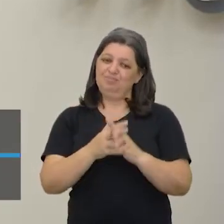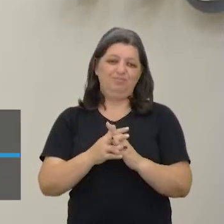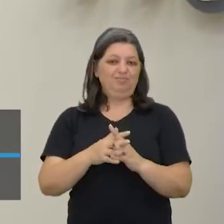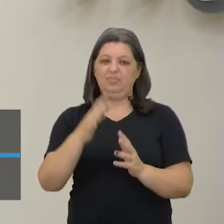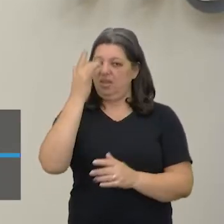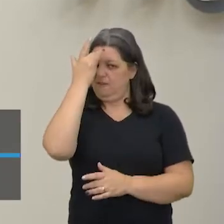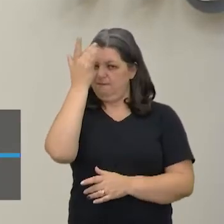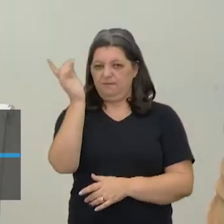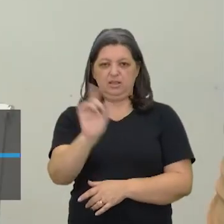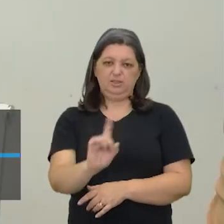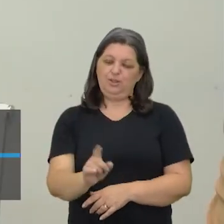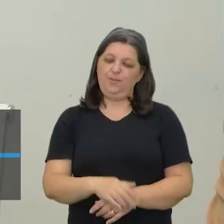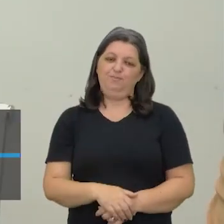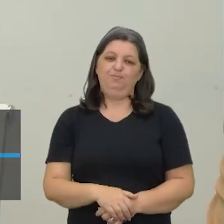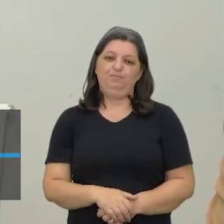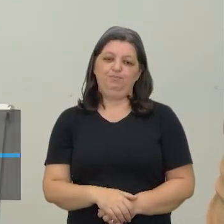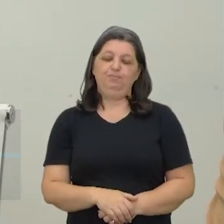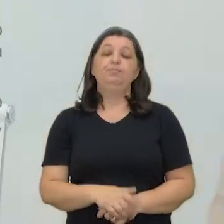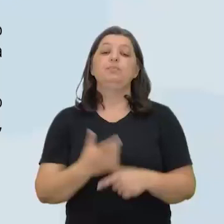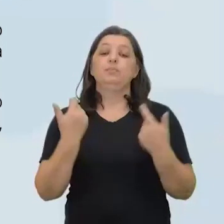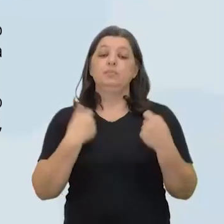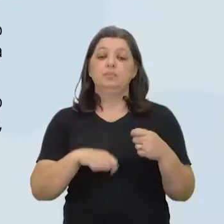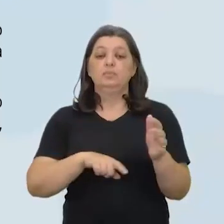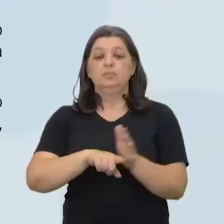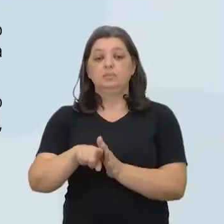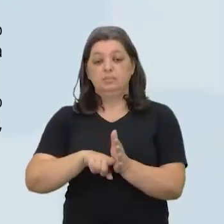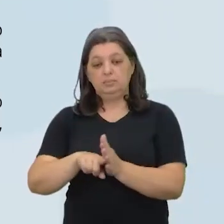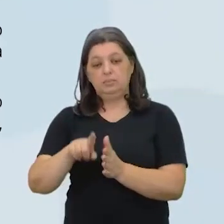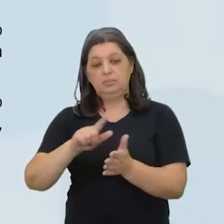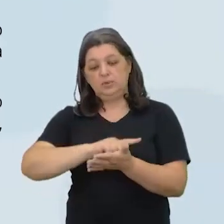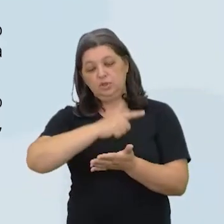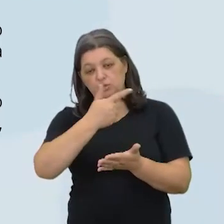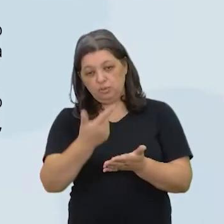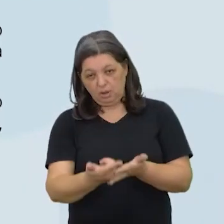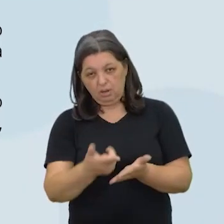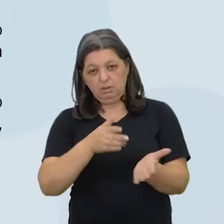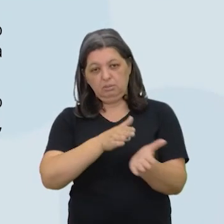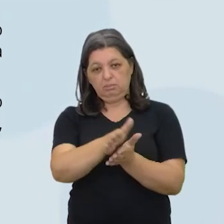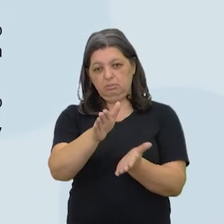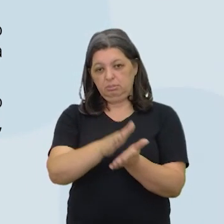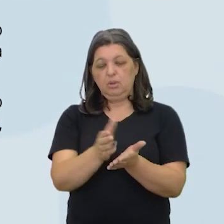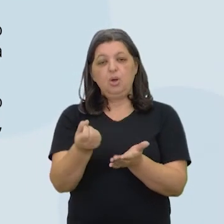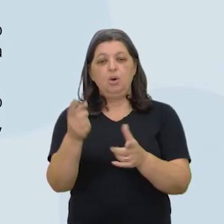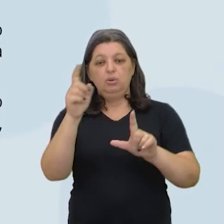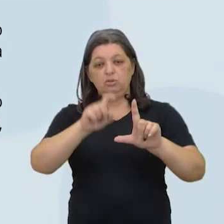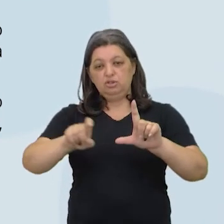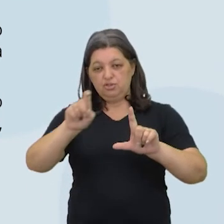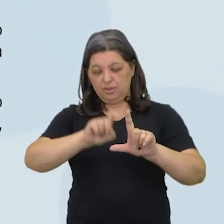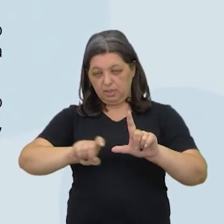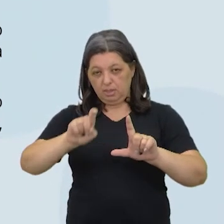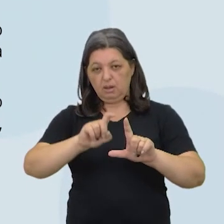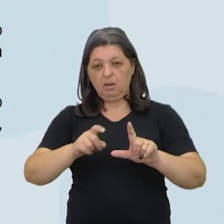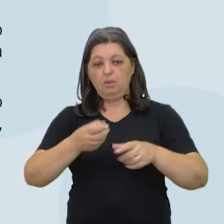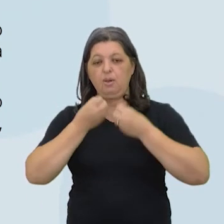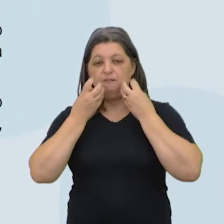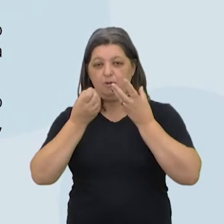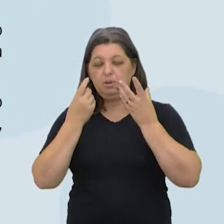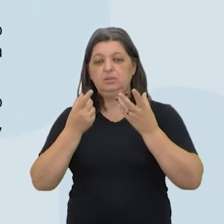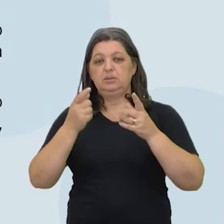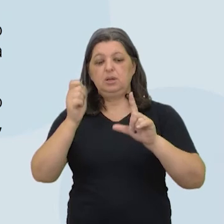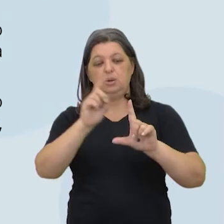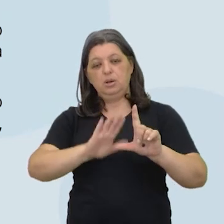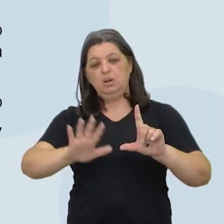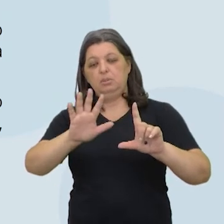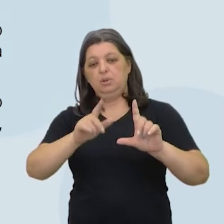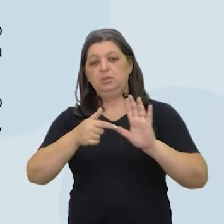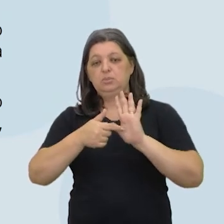não, né? Isto, para se apropriarem do tema, busquem em jornais, impressos ou digitais, informações que dialoguem com essa imagem.